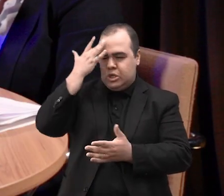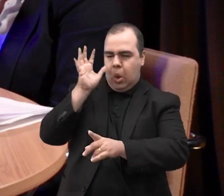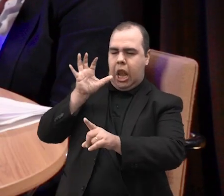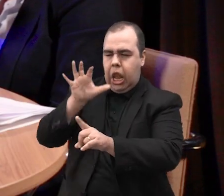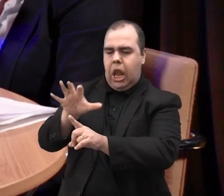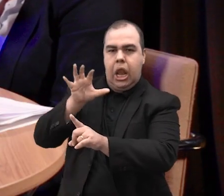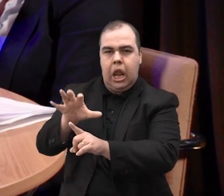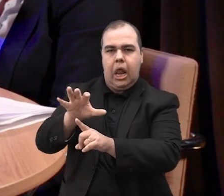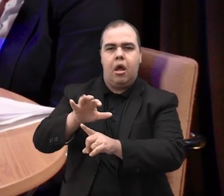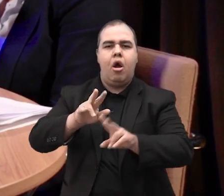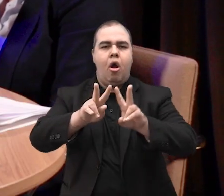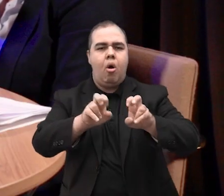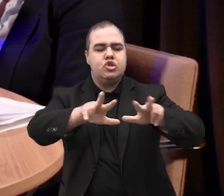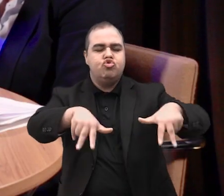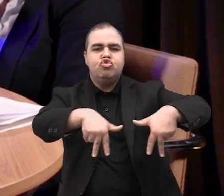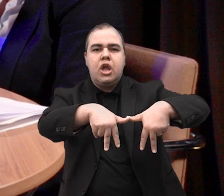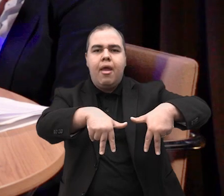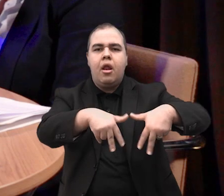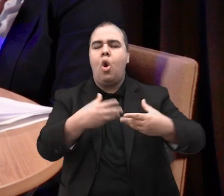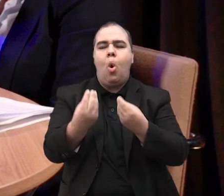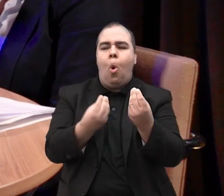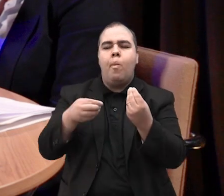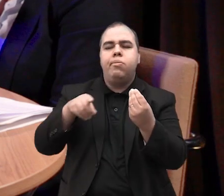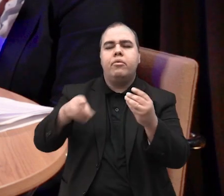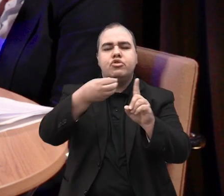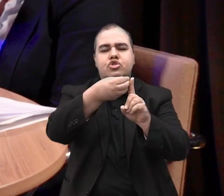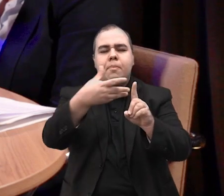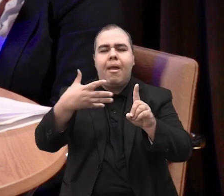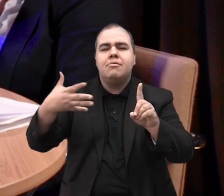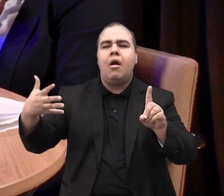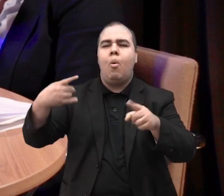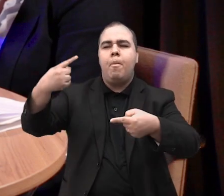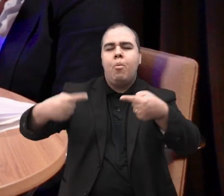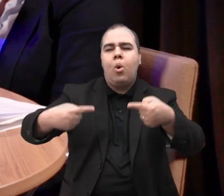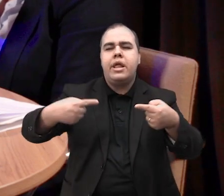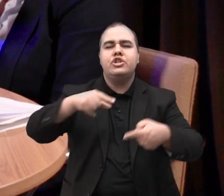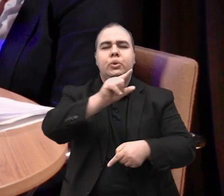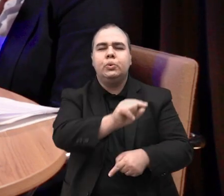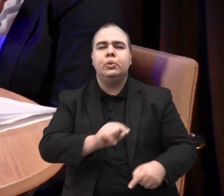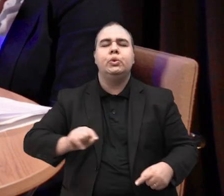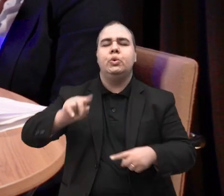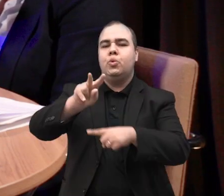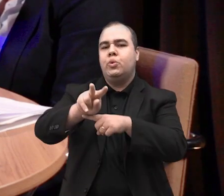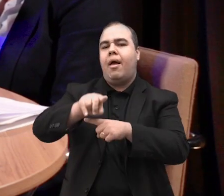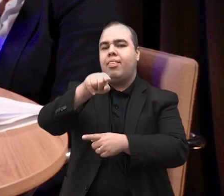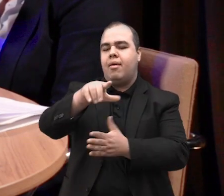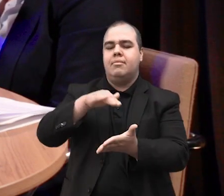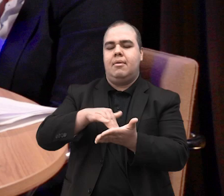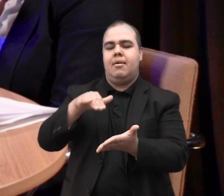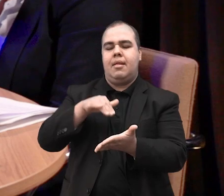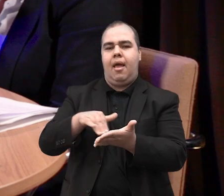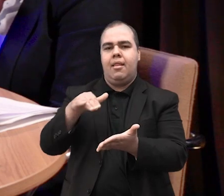ameaçadas e coisas do gênero então Qual a dimensão política qual a importância de Cuidar dessa pasta